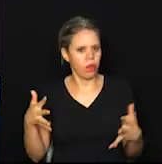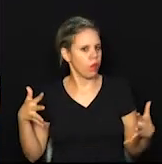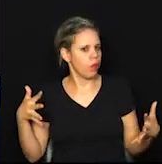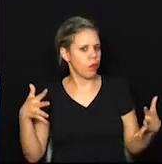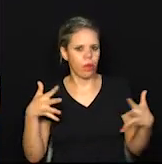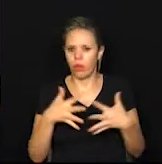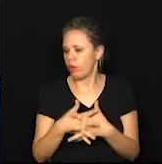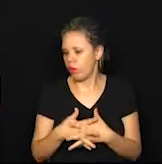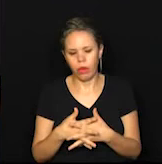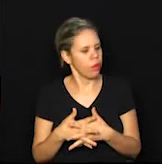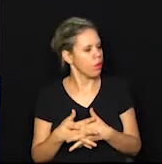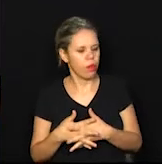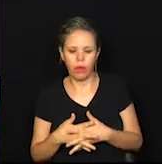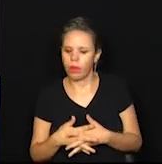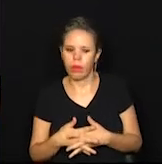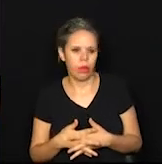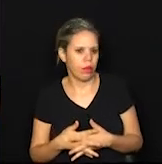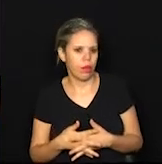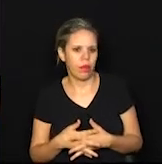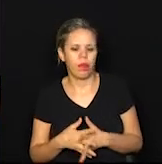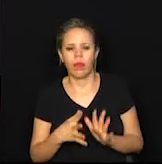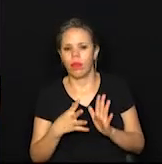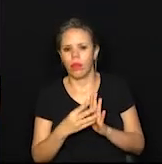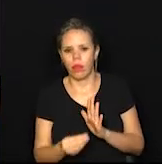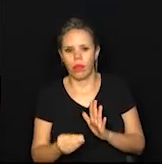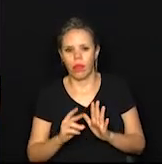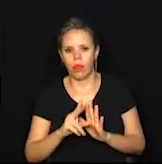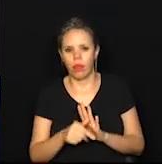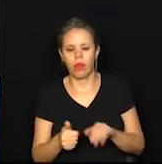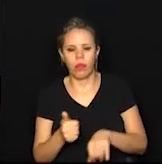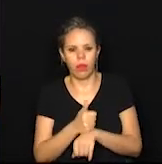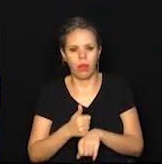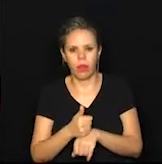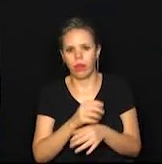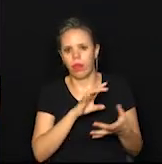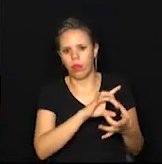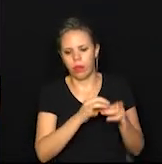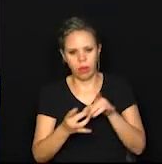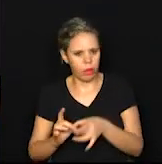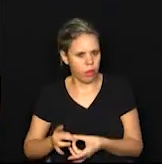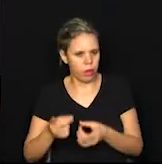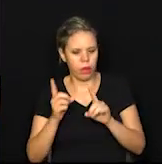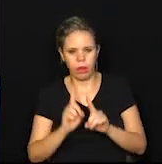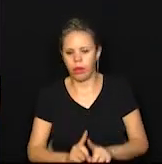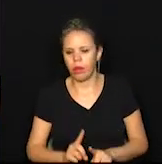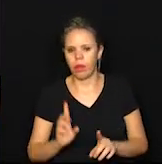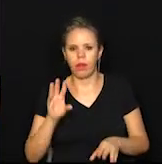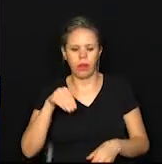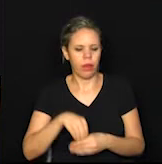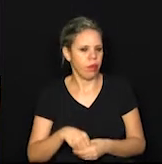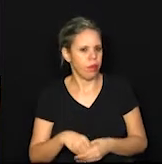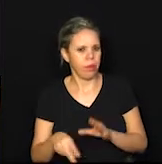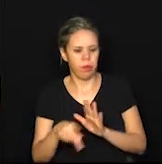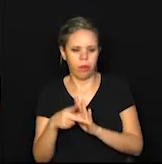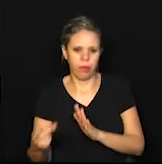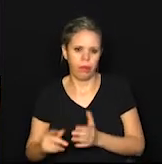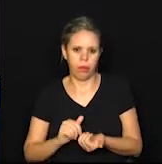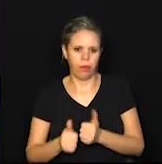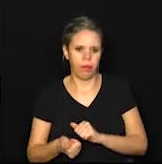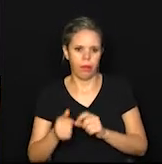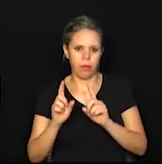confundir as modalidades que estão em Olimpíadas e modalidades que não estão, mas que são exercidas